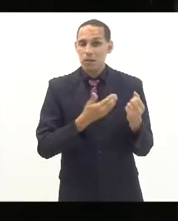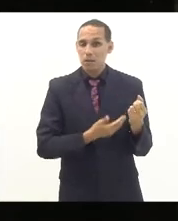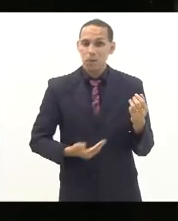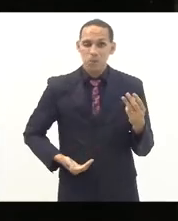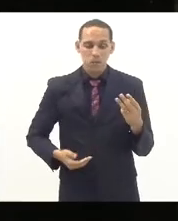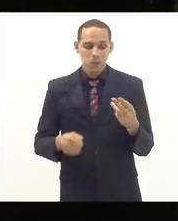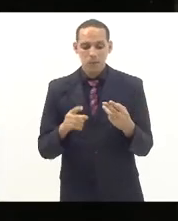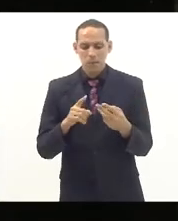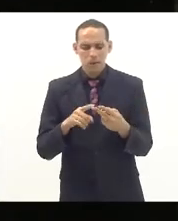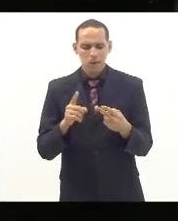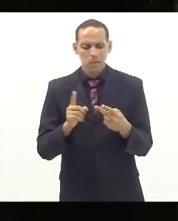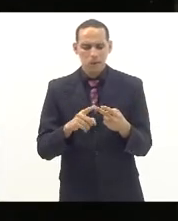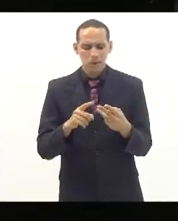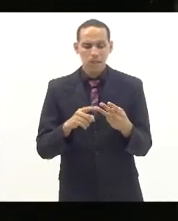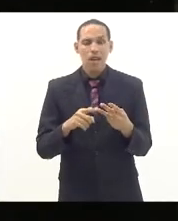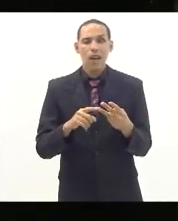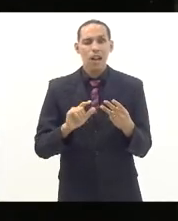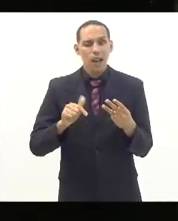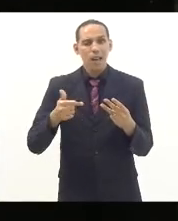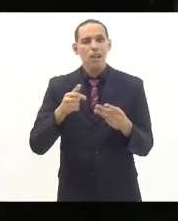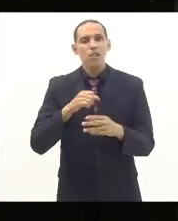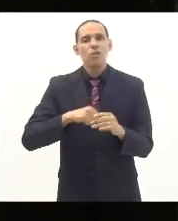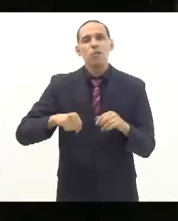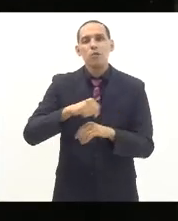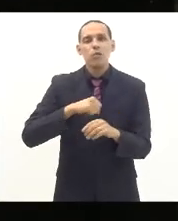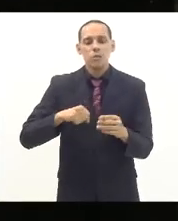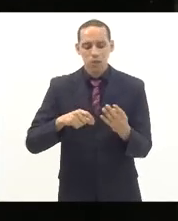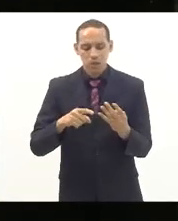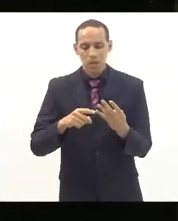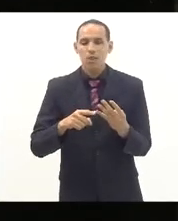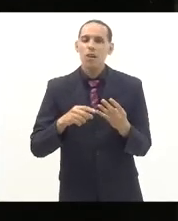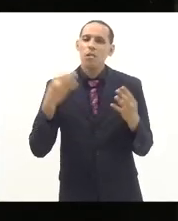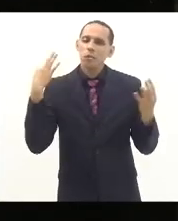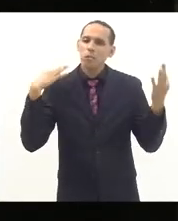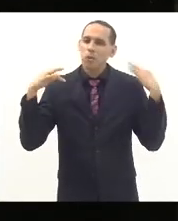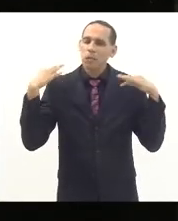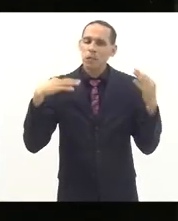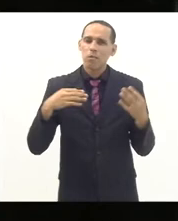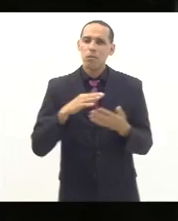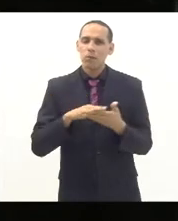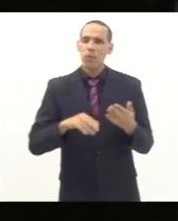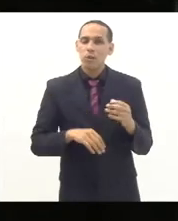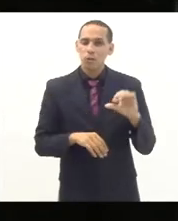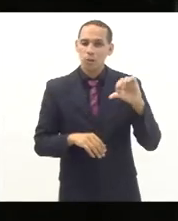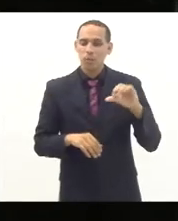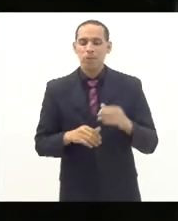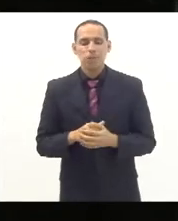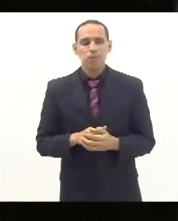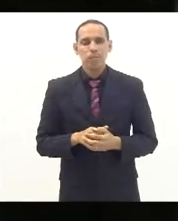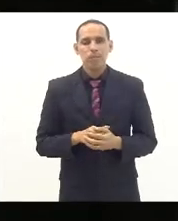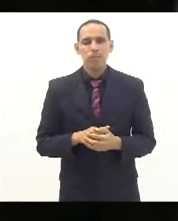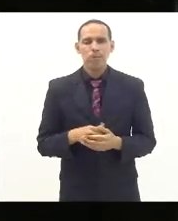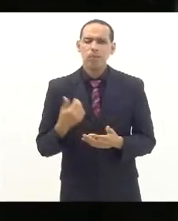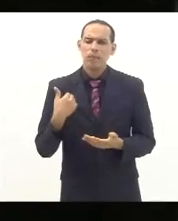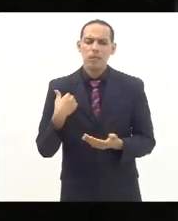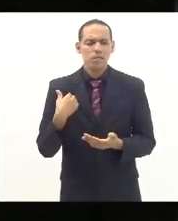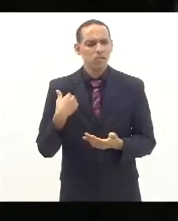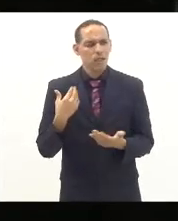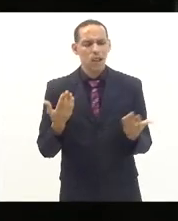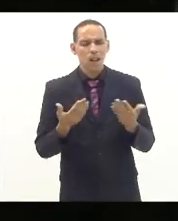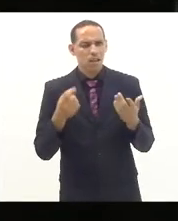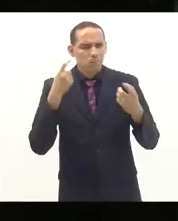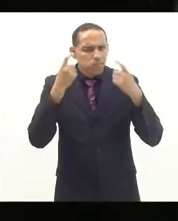aqui tá ação social e turismo e me preocupa e até nesse momento me dirigi ao